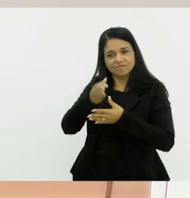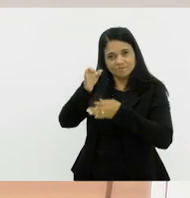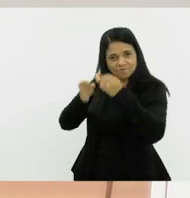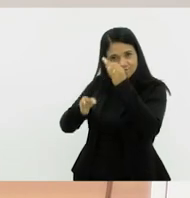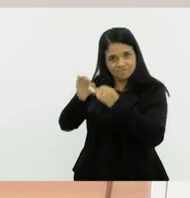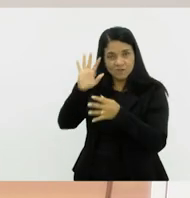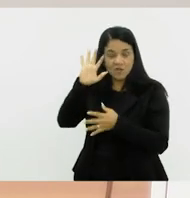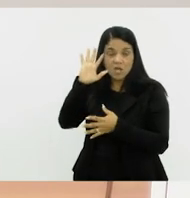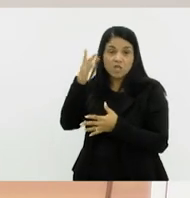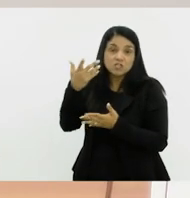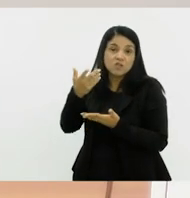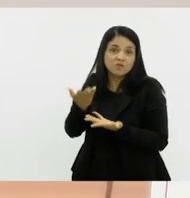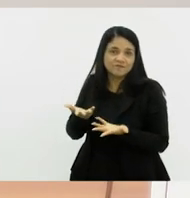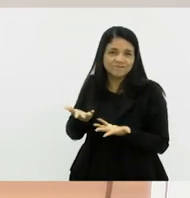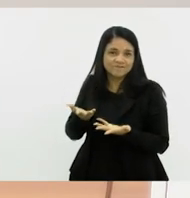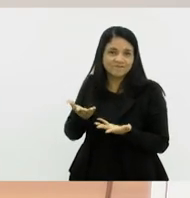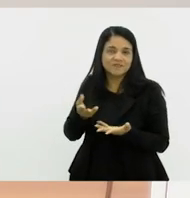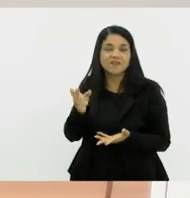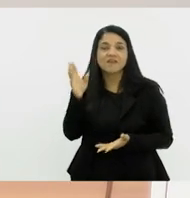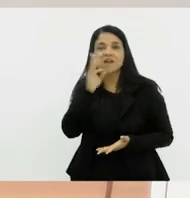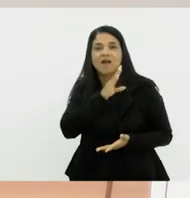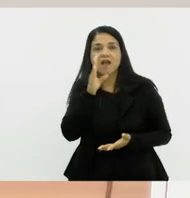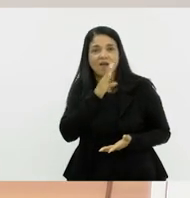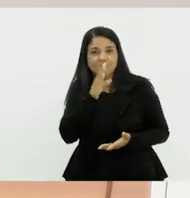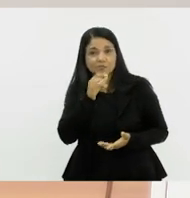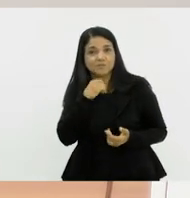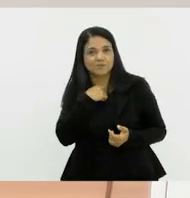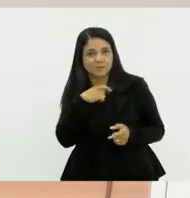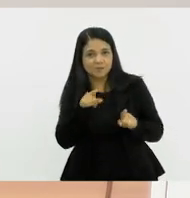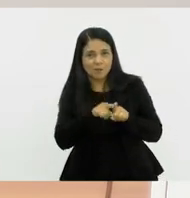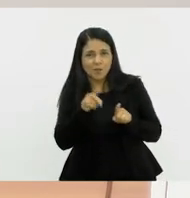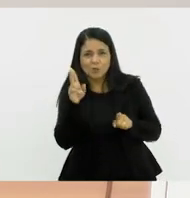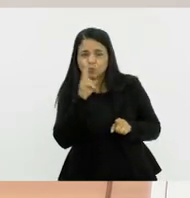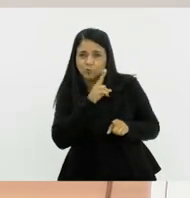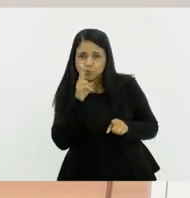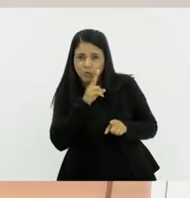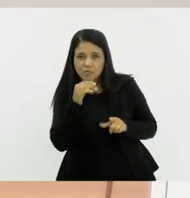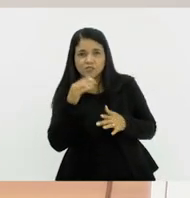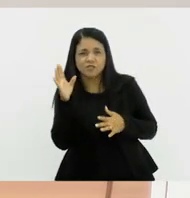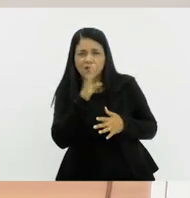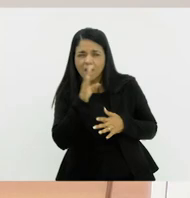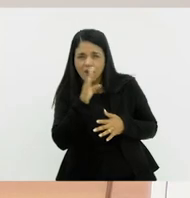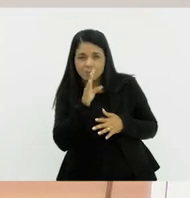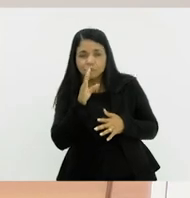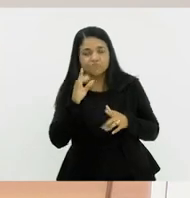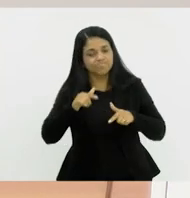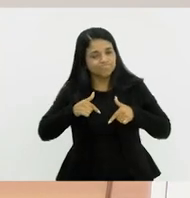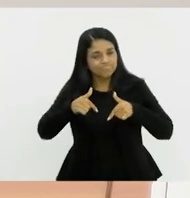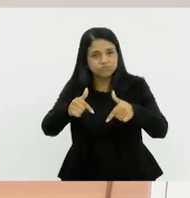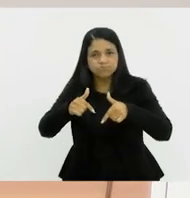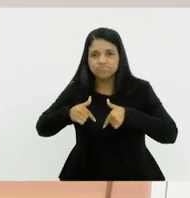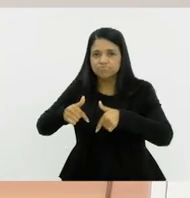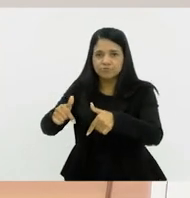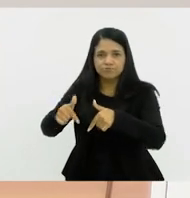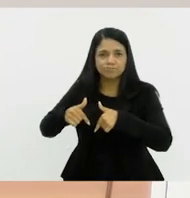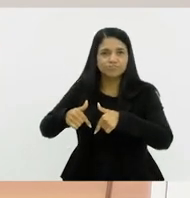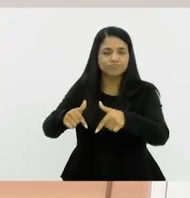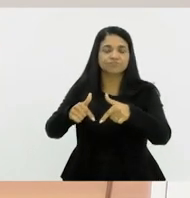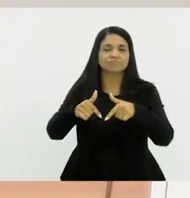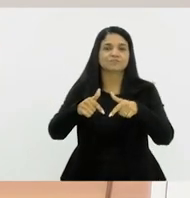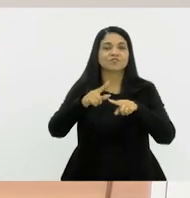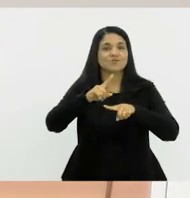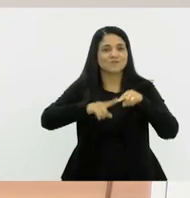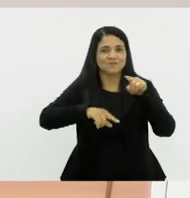ser solucionada e mais rápido a gente vai poder, né, fazer funcionar esse equipamento tão importante